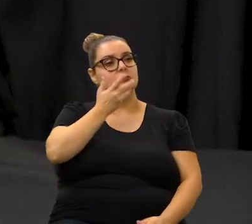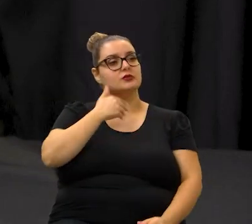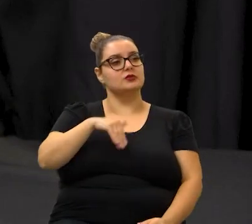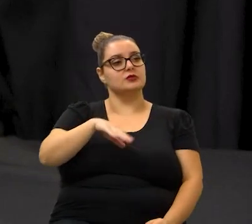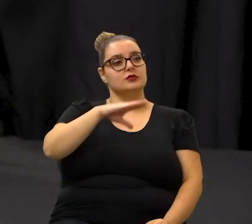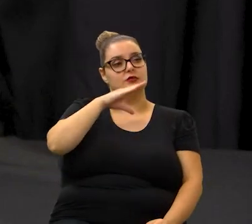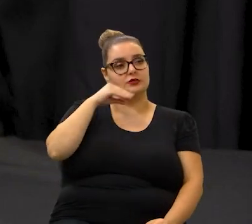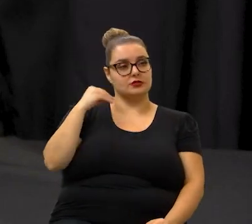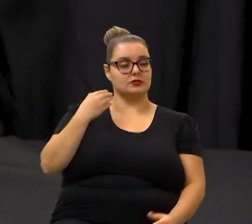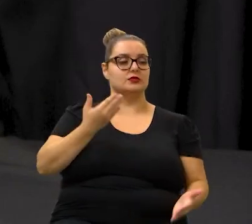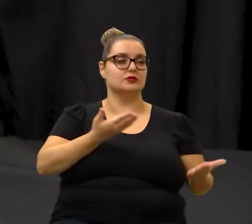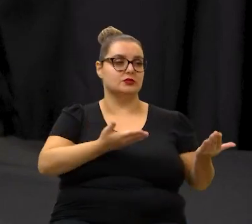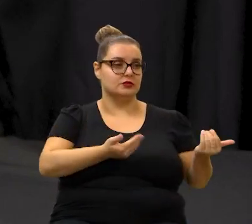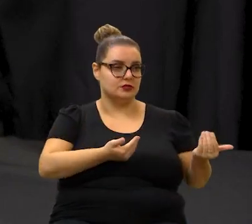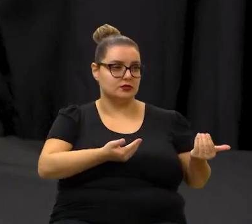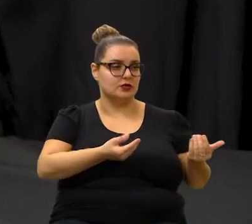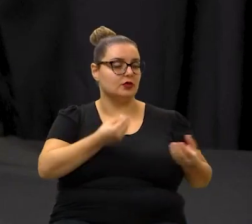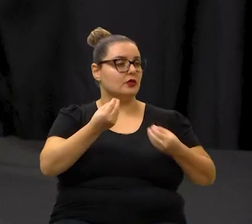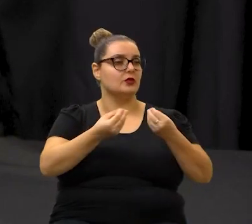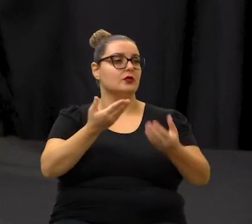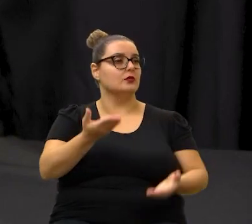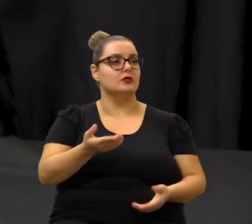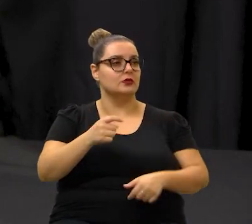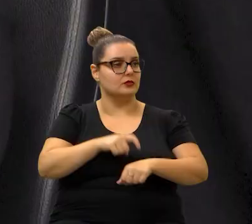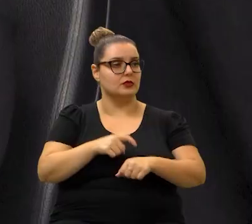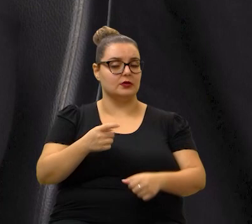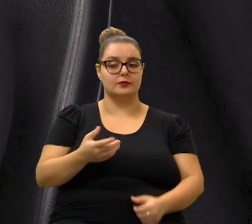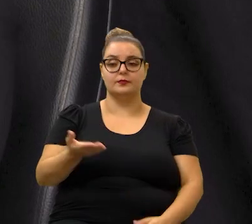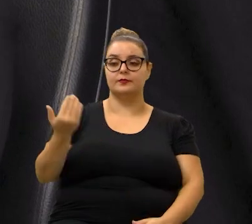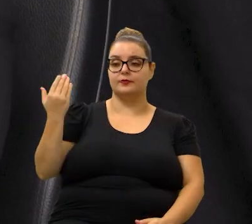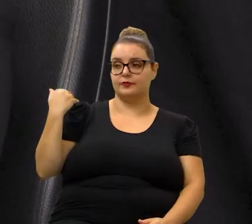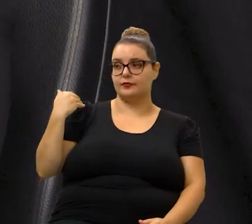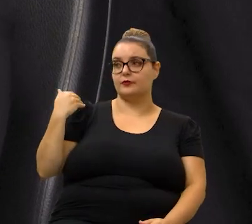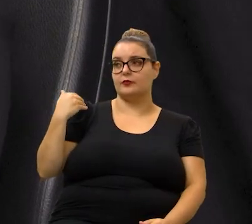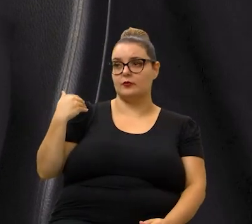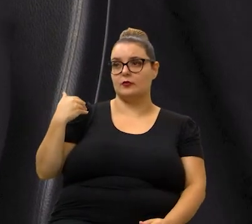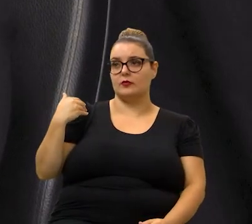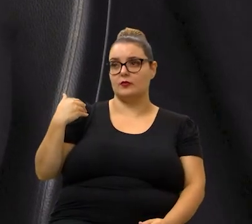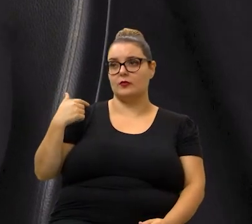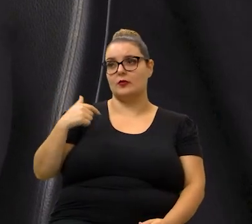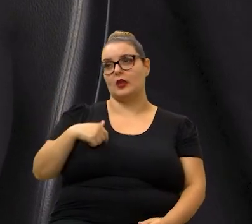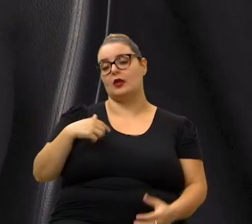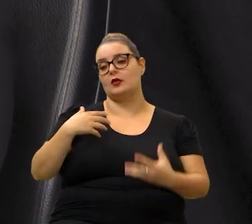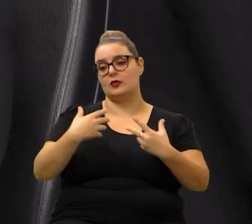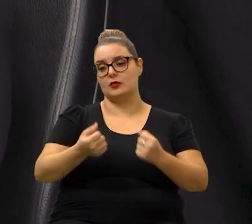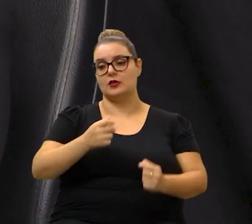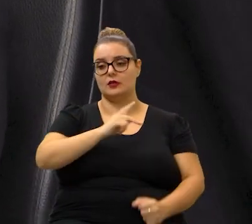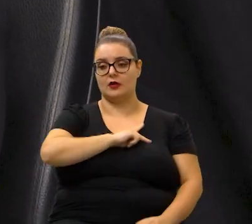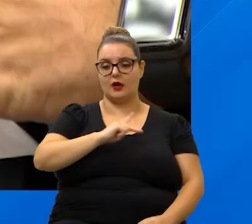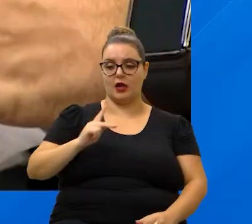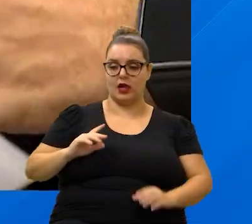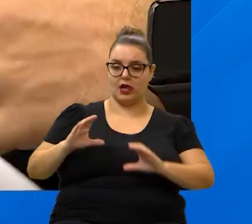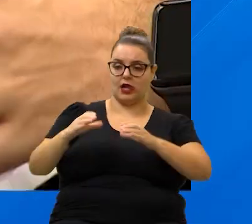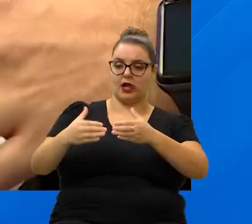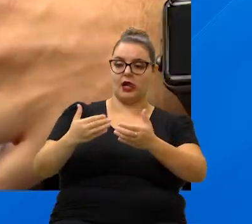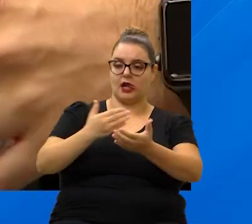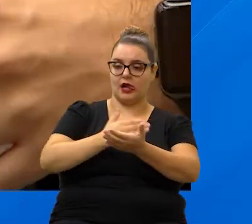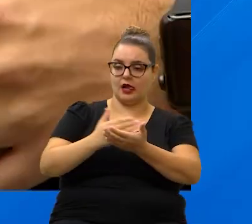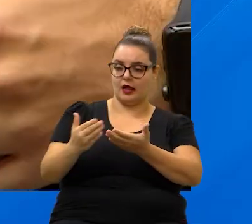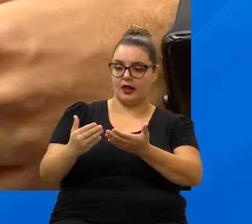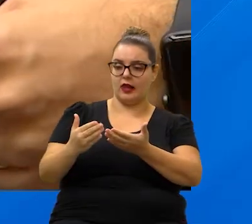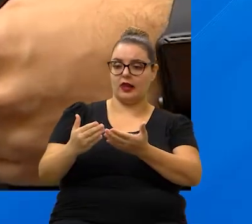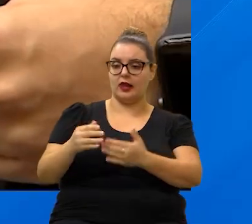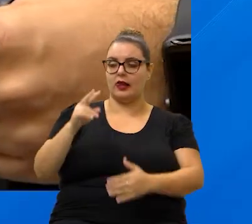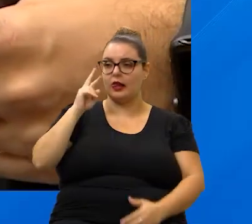adolescência e Juventude como foi isso na época na época eu assumi a presidência da comissão E começamos